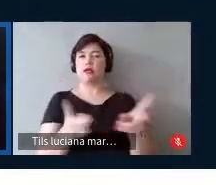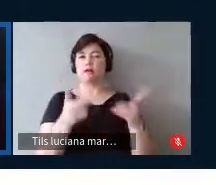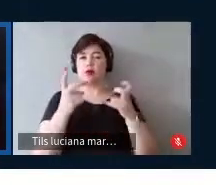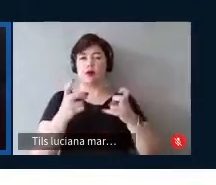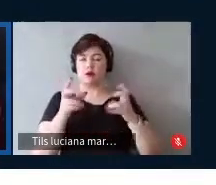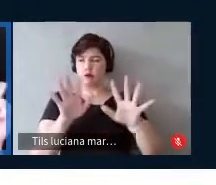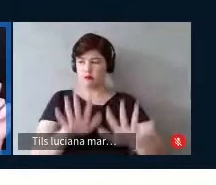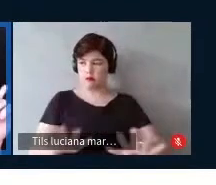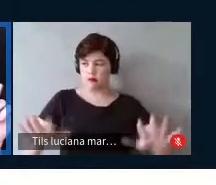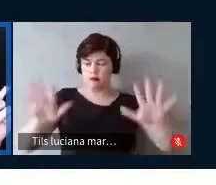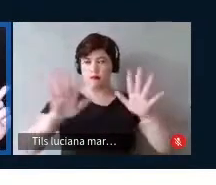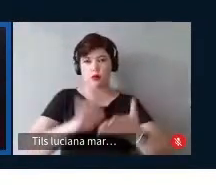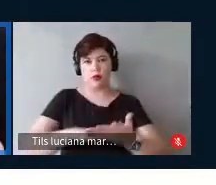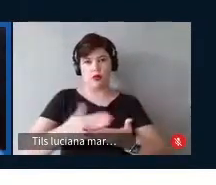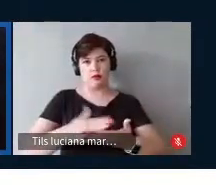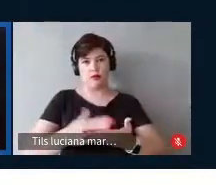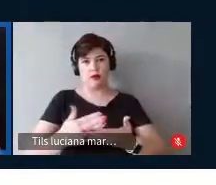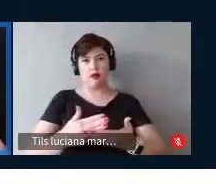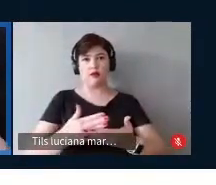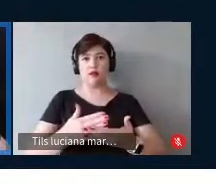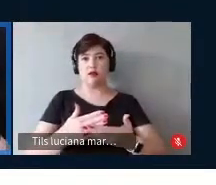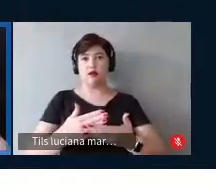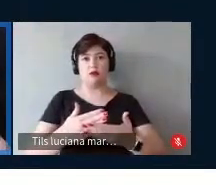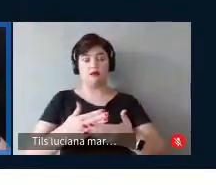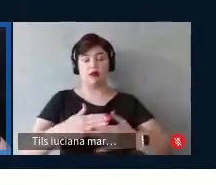que ele tem de interpretação, sem estourar